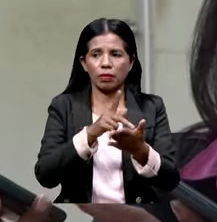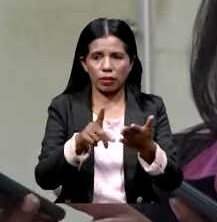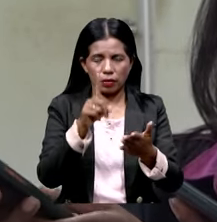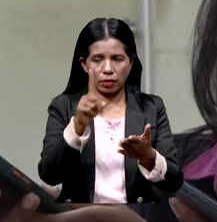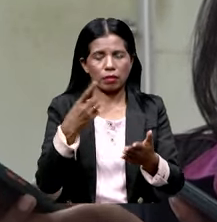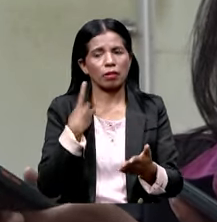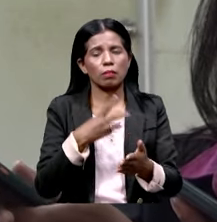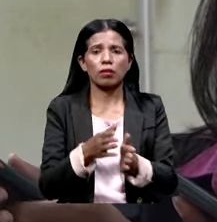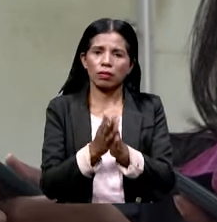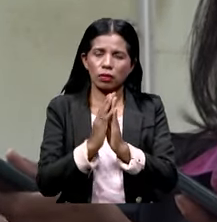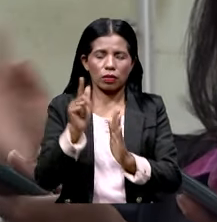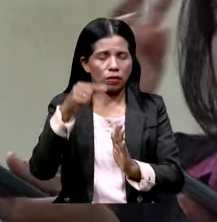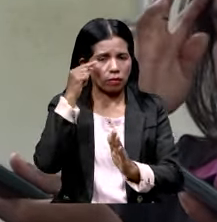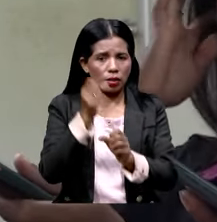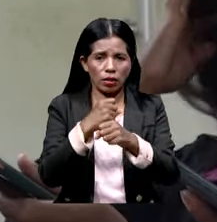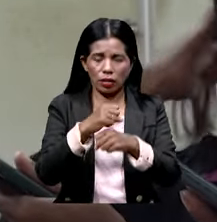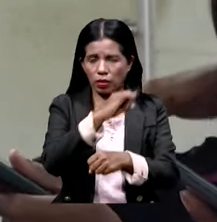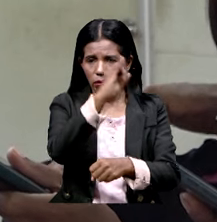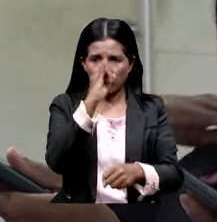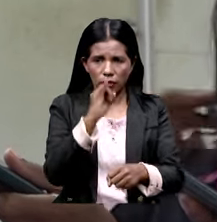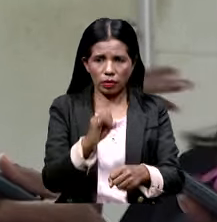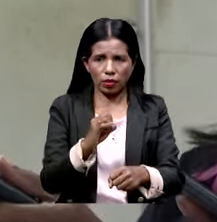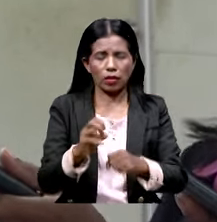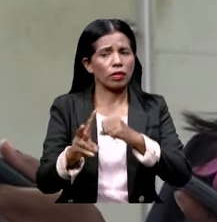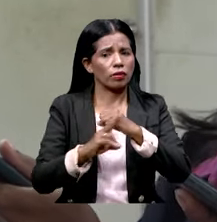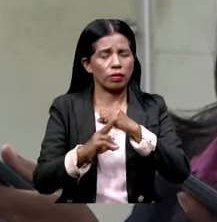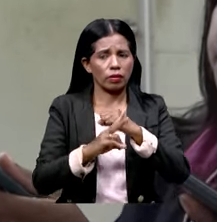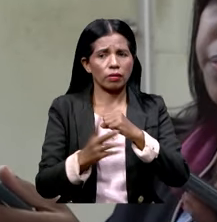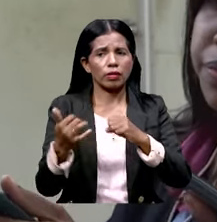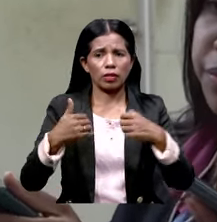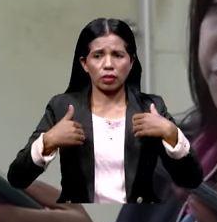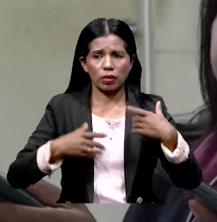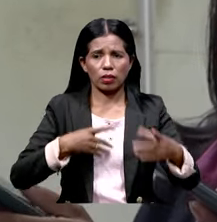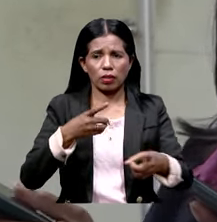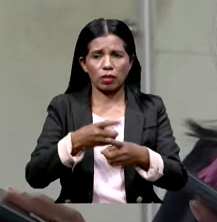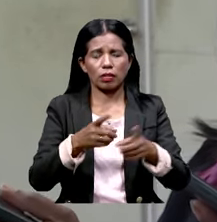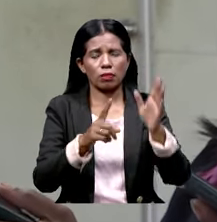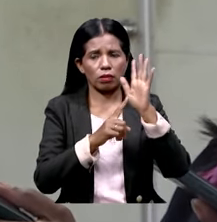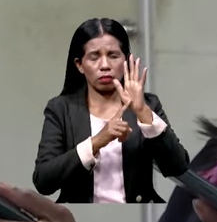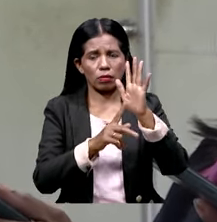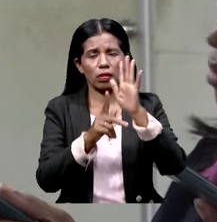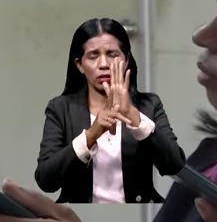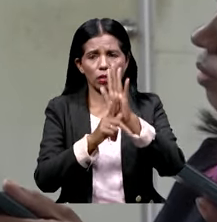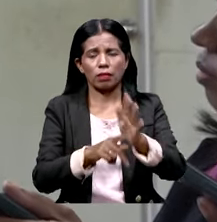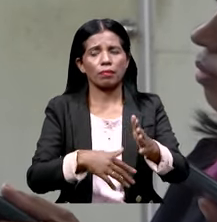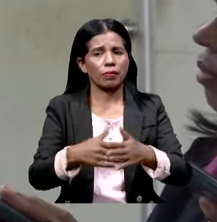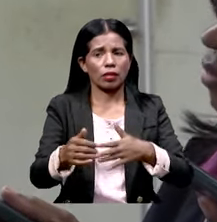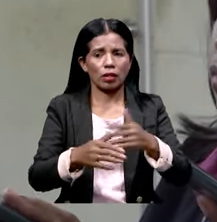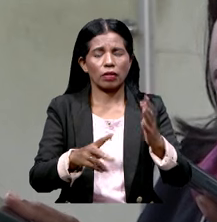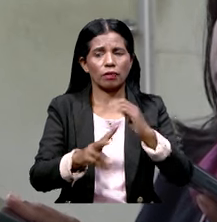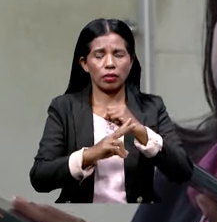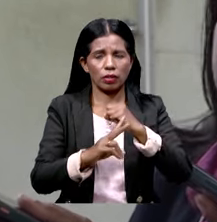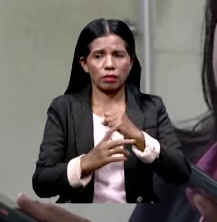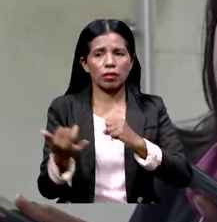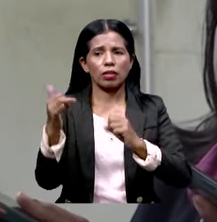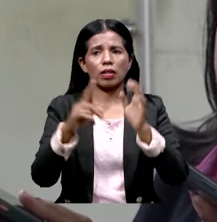mim o subgoverno tem que ralo investigação e vítima se ira iha direito a tu hato queixa. Mas bem, se dar uma vítima, se sente de